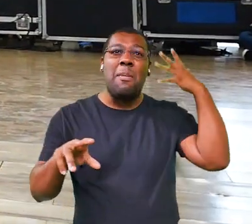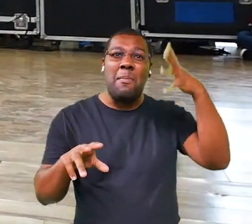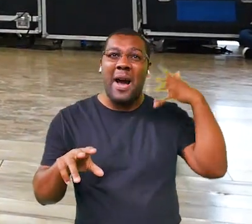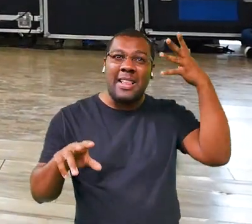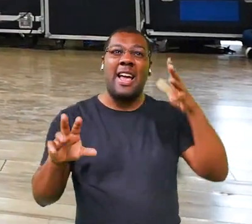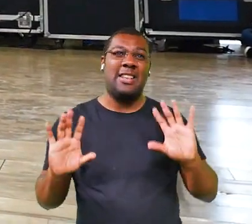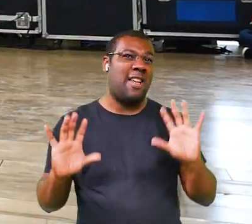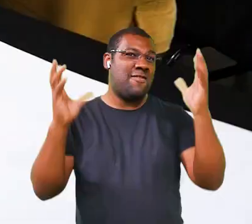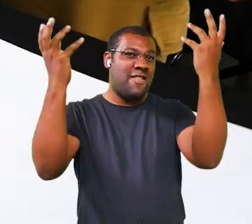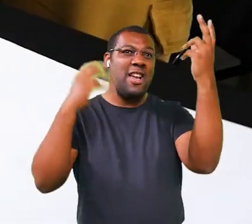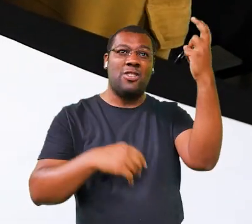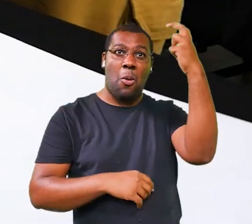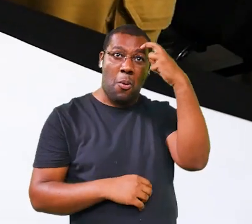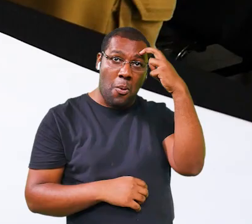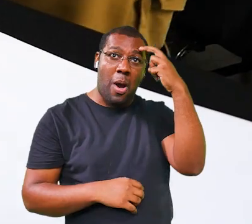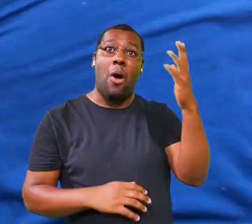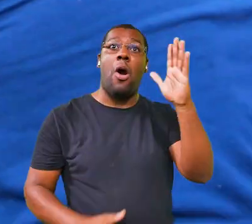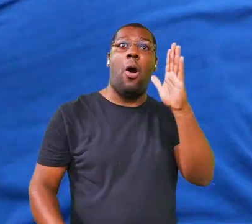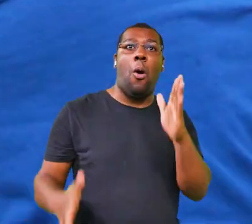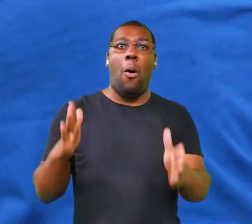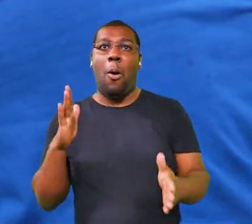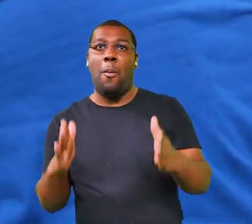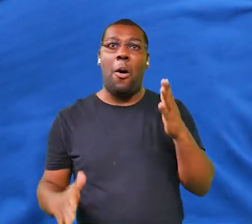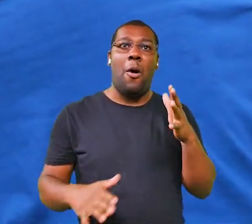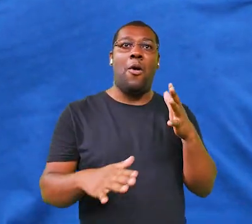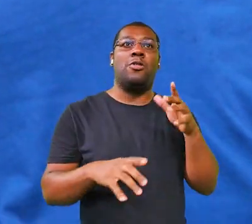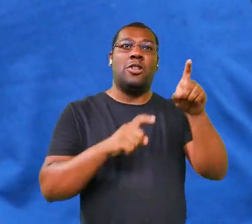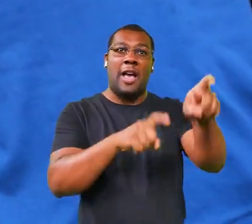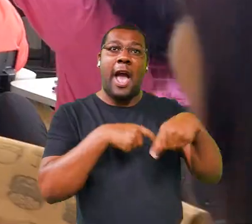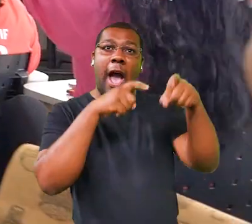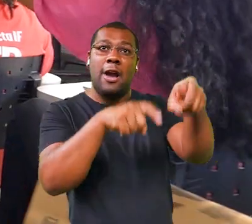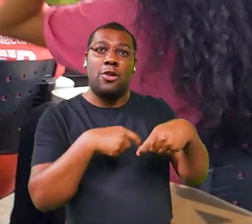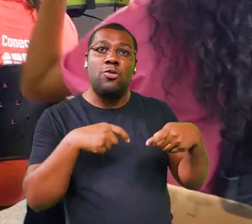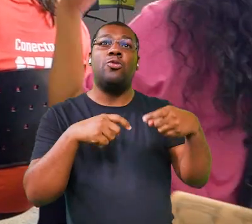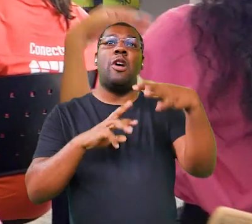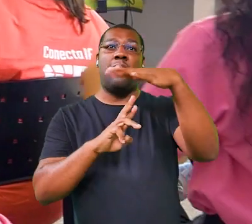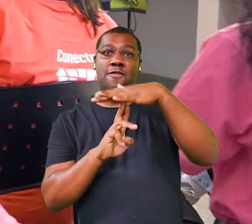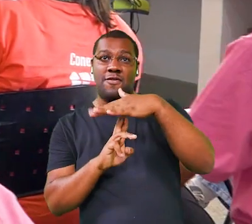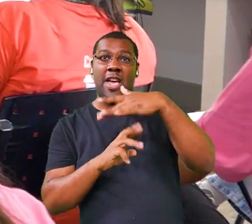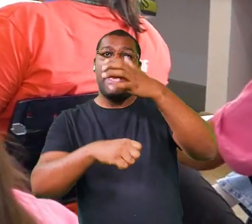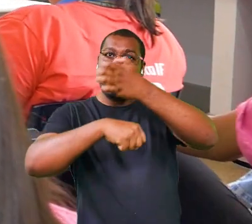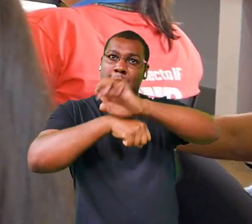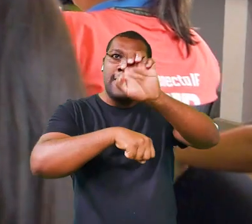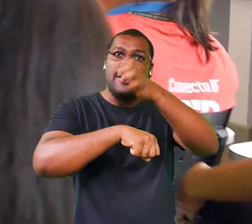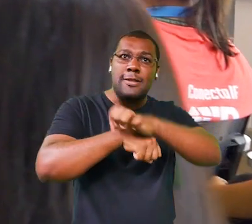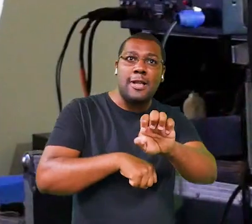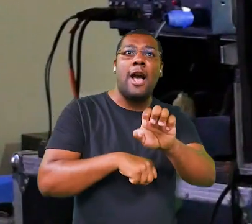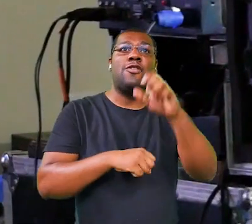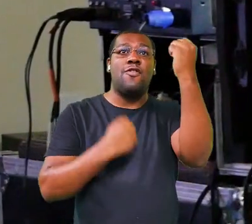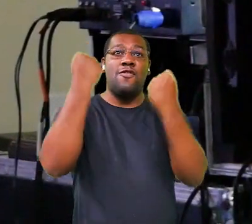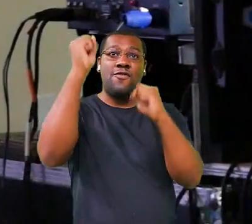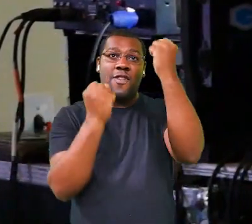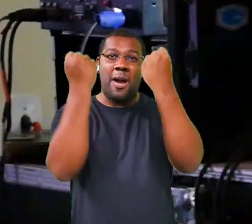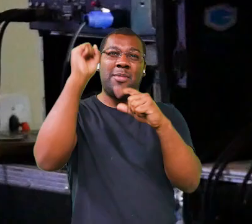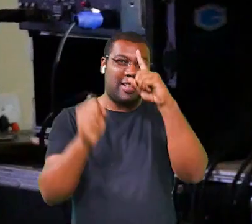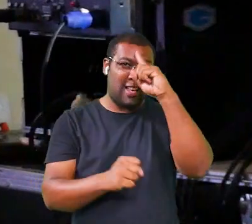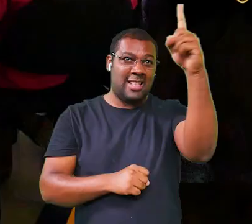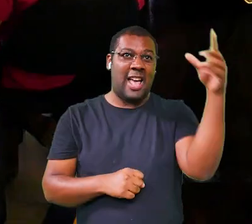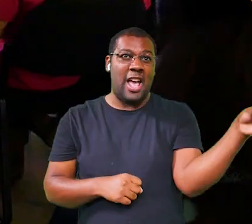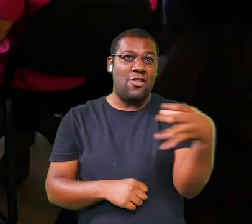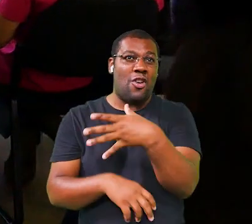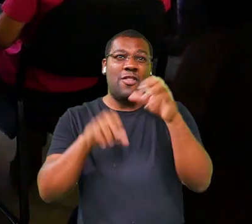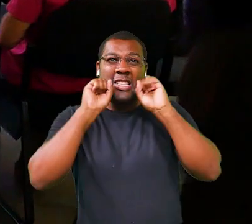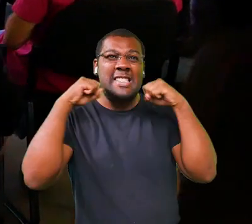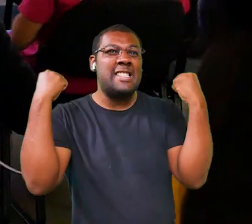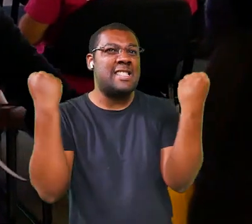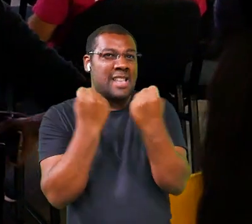eventos culturais. Robótica, agricultura, feira de estágio, fábrica de ideias inovadoras, seminários,